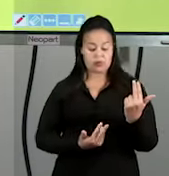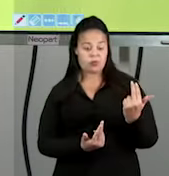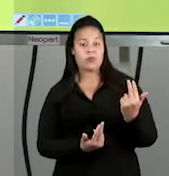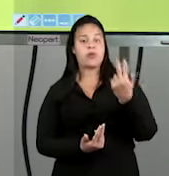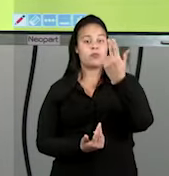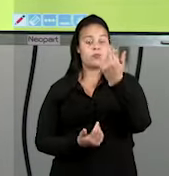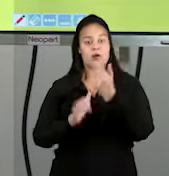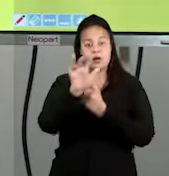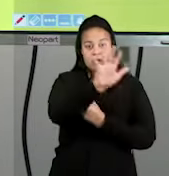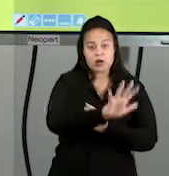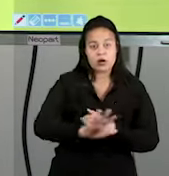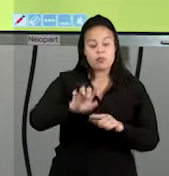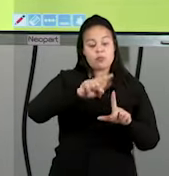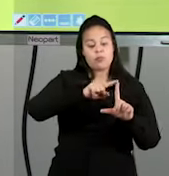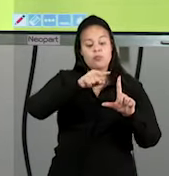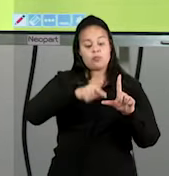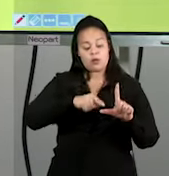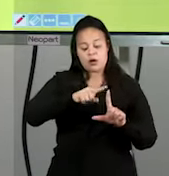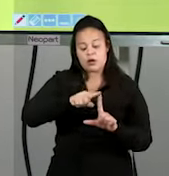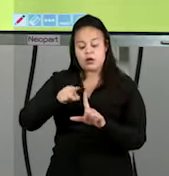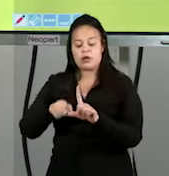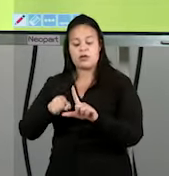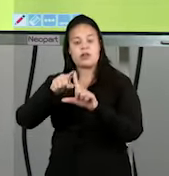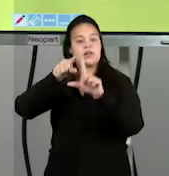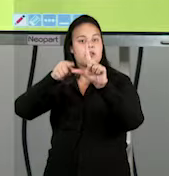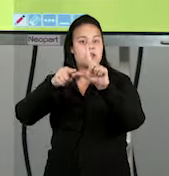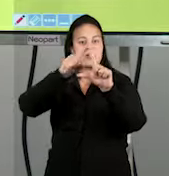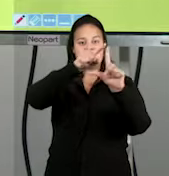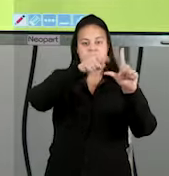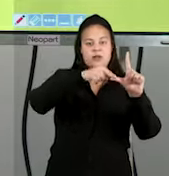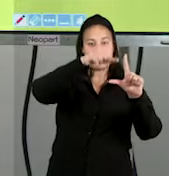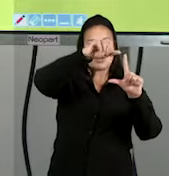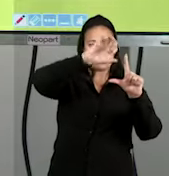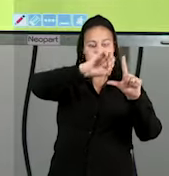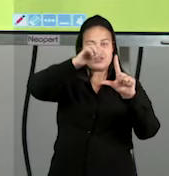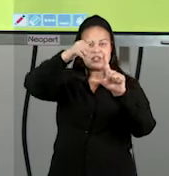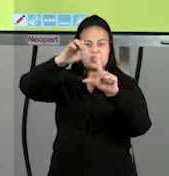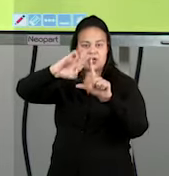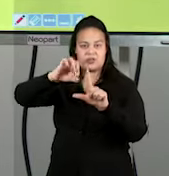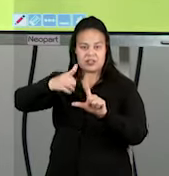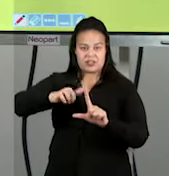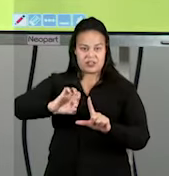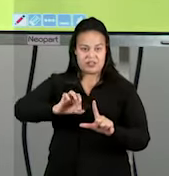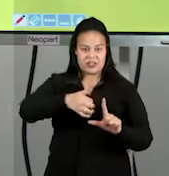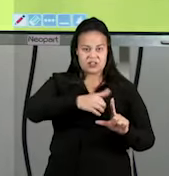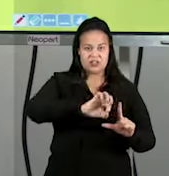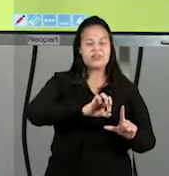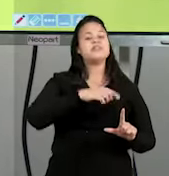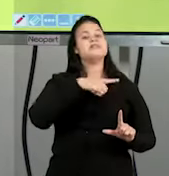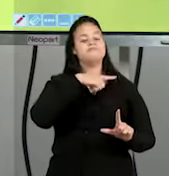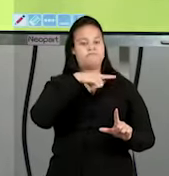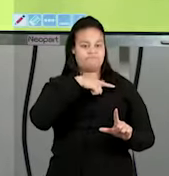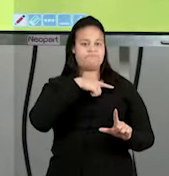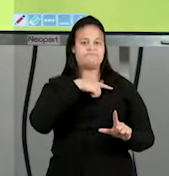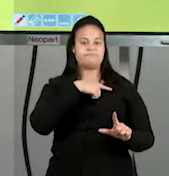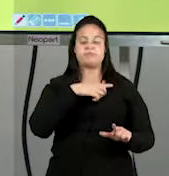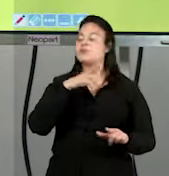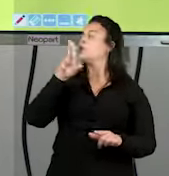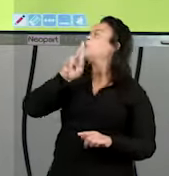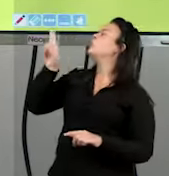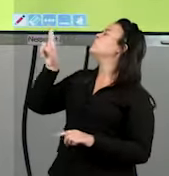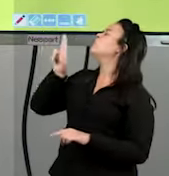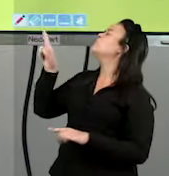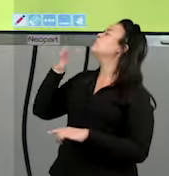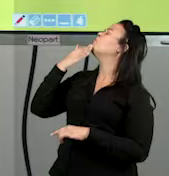ângulos internos, no caso de 90 graus, né, ângulos retos. E como que eu chamo este aqui que